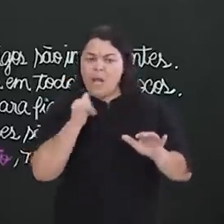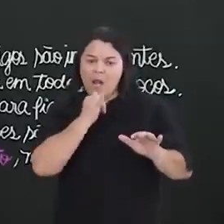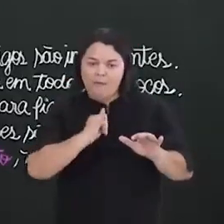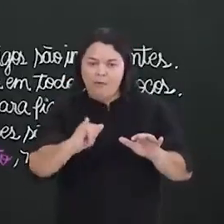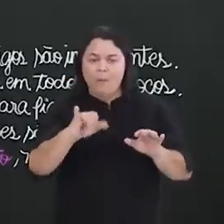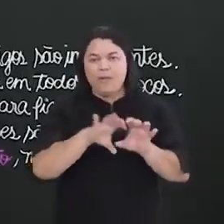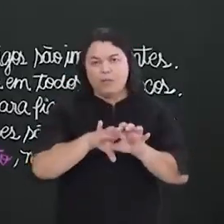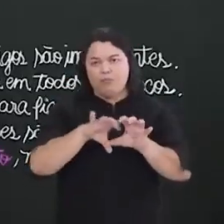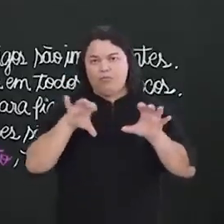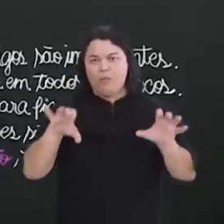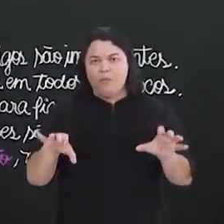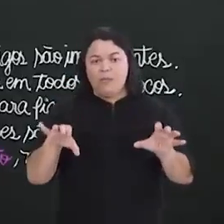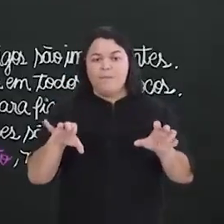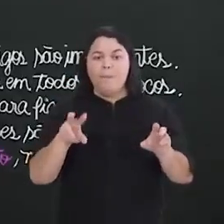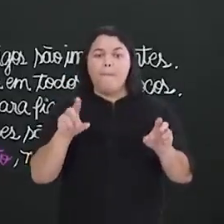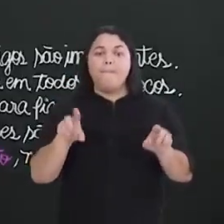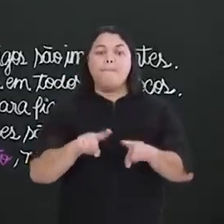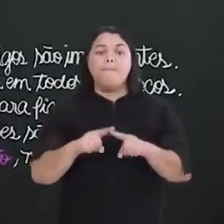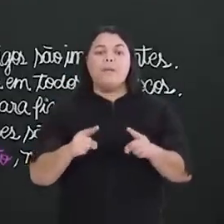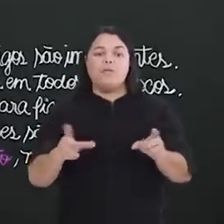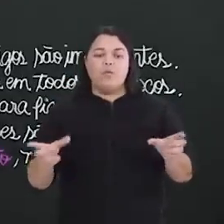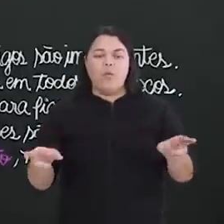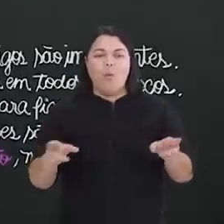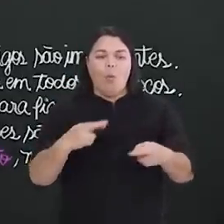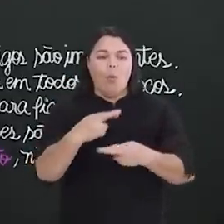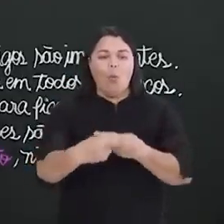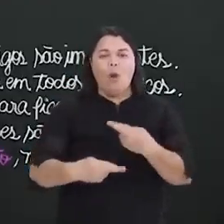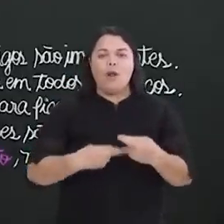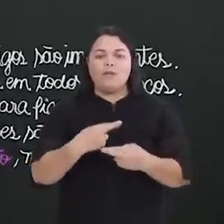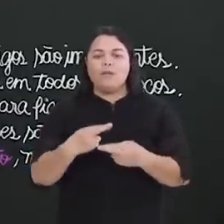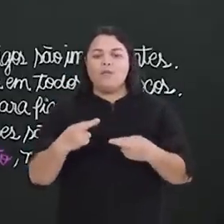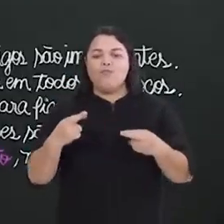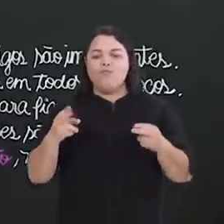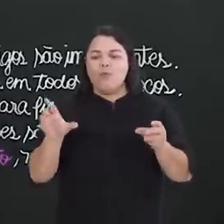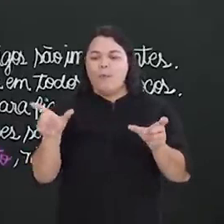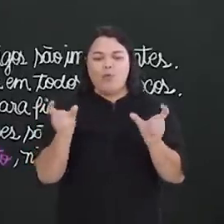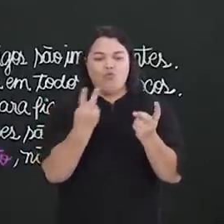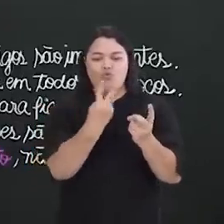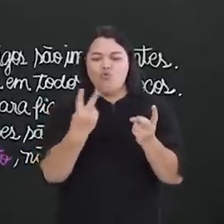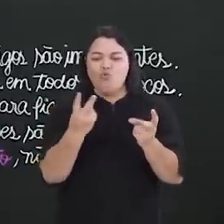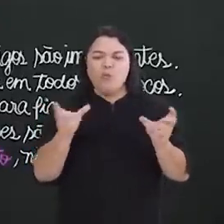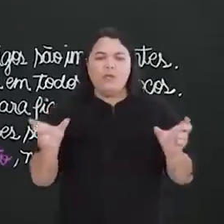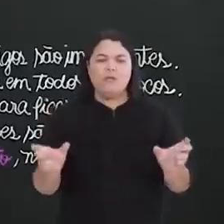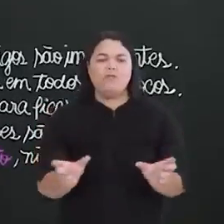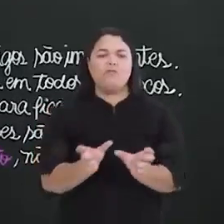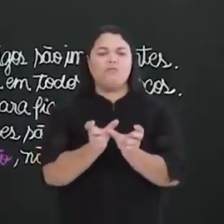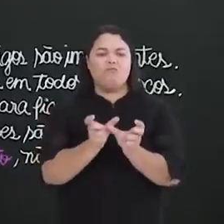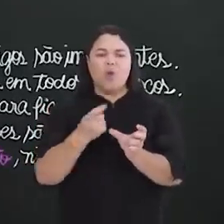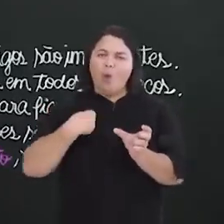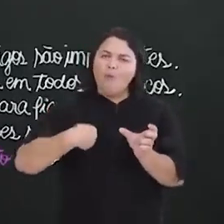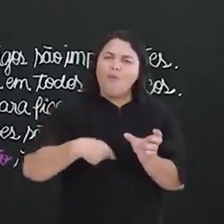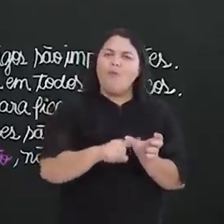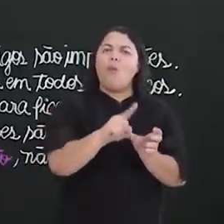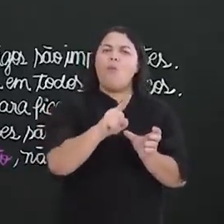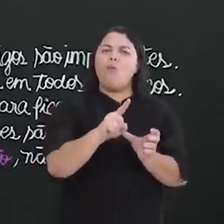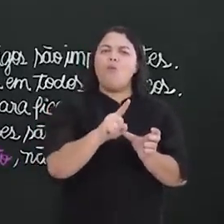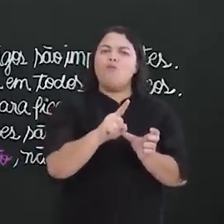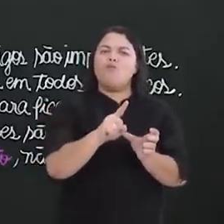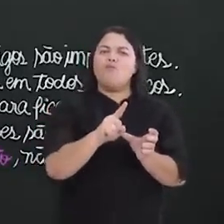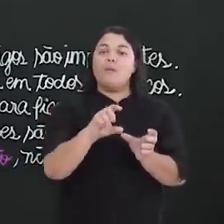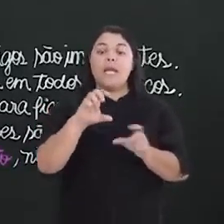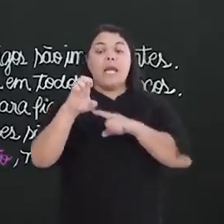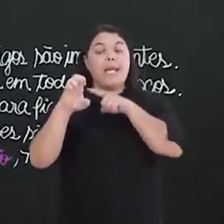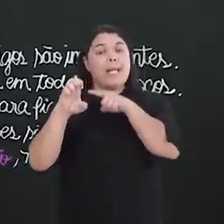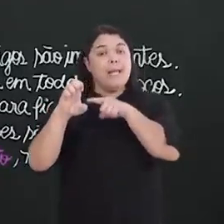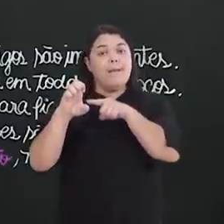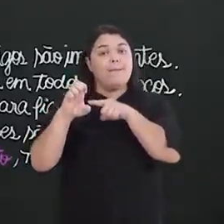quando eu proponho essa relação, eu torno esse período um período composto. Vou e volto já. Uma ideia se relaciona com